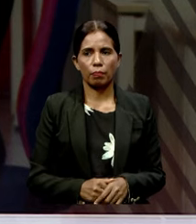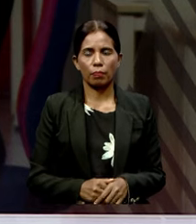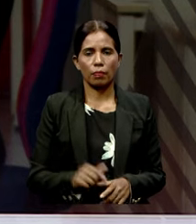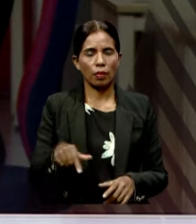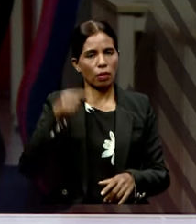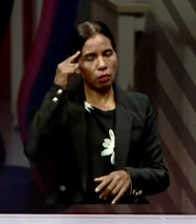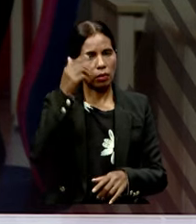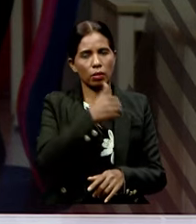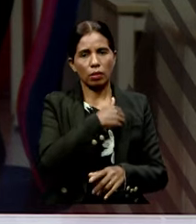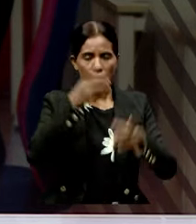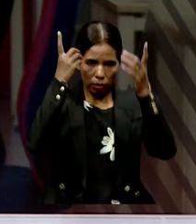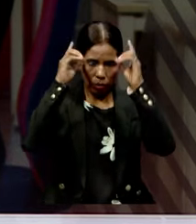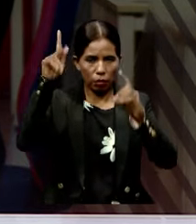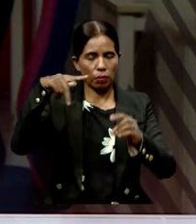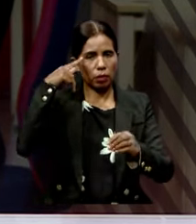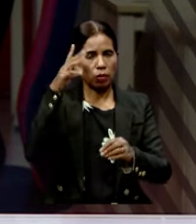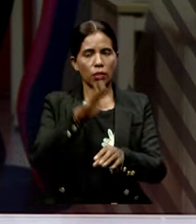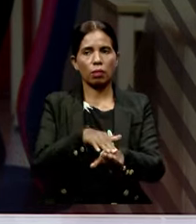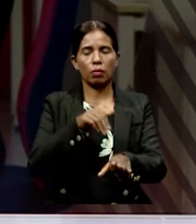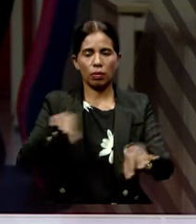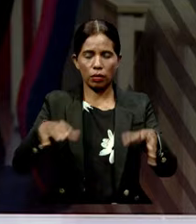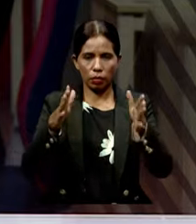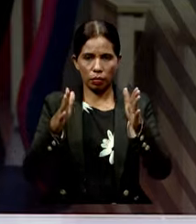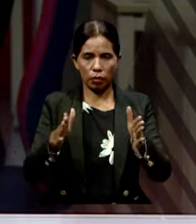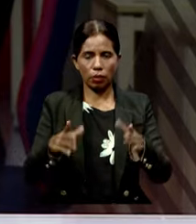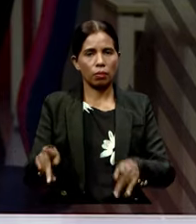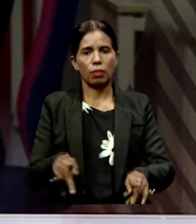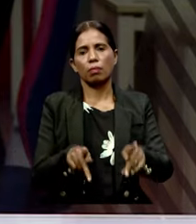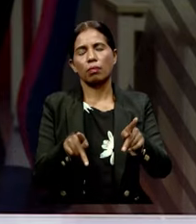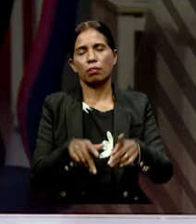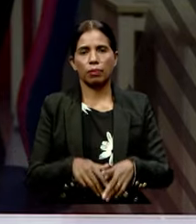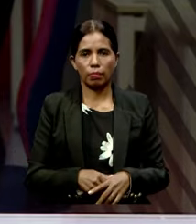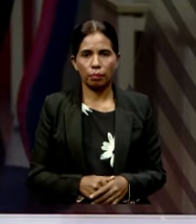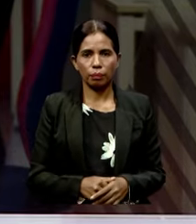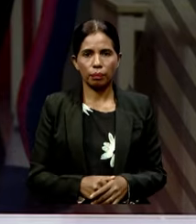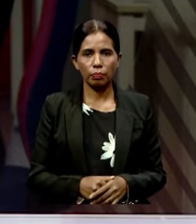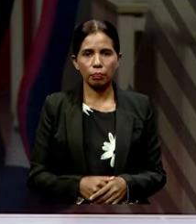Governo SEDAUC define política de recrutamento funcionário público.